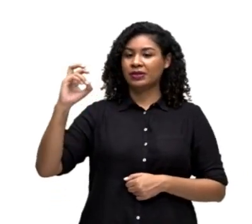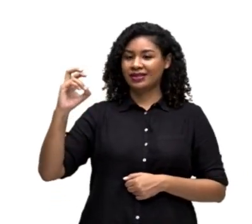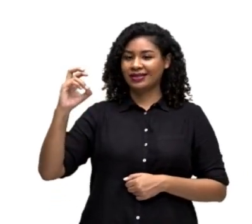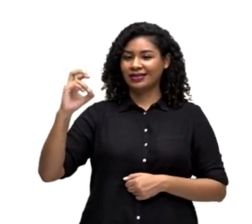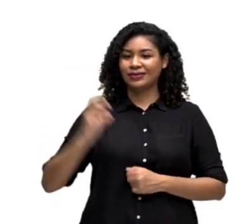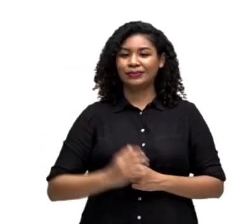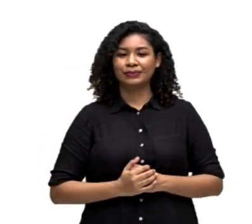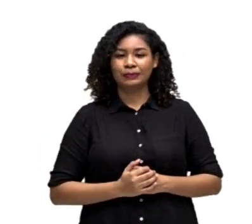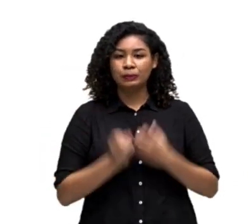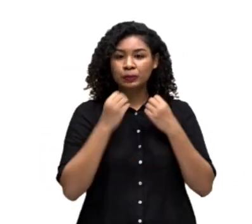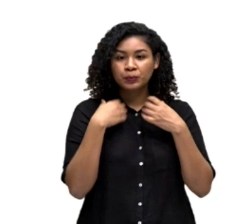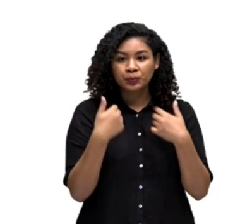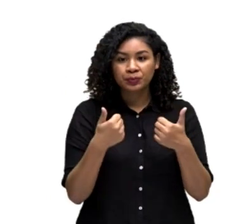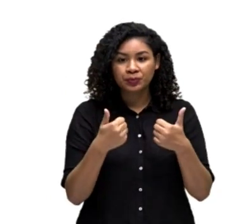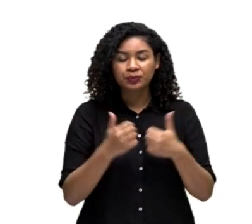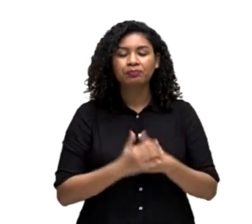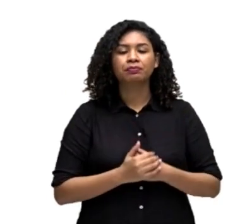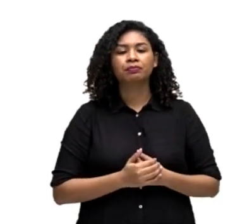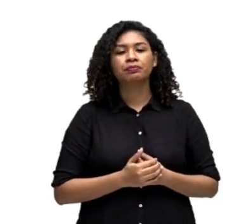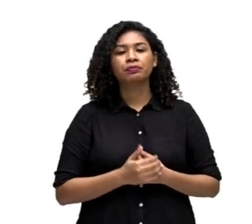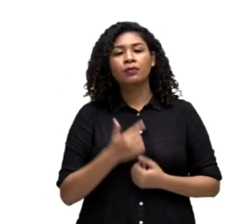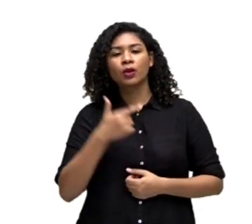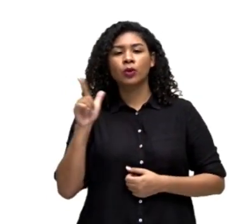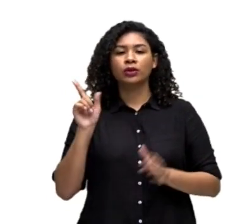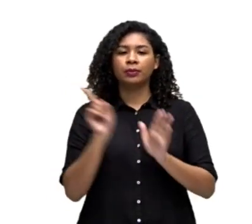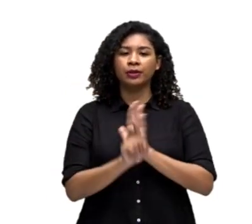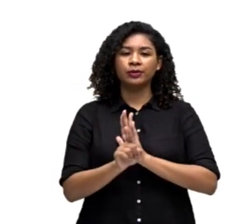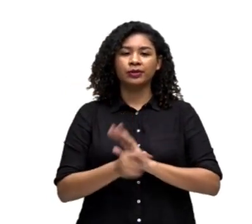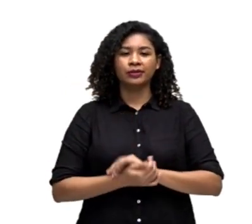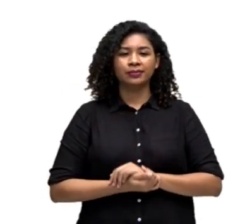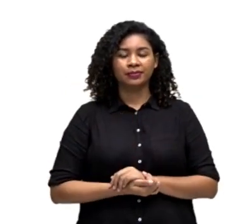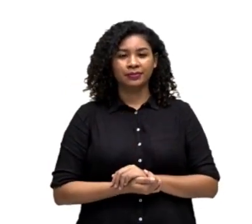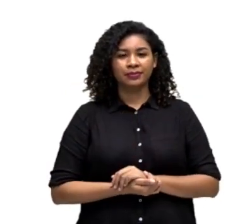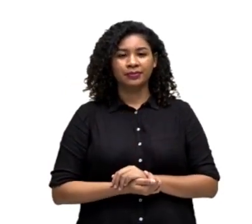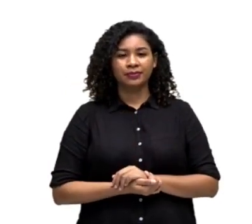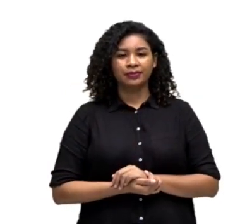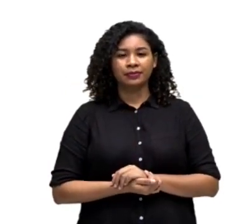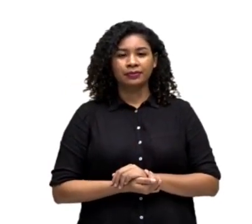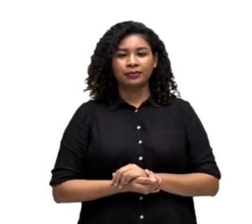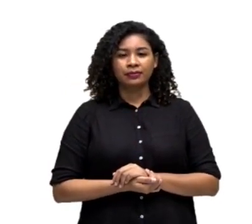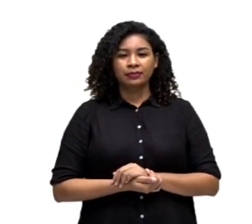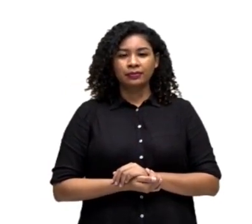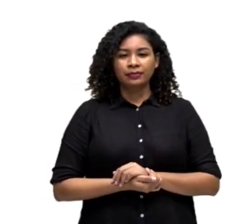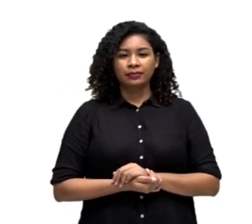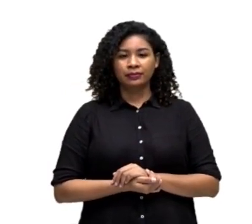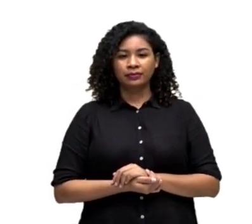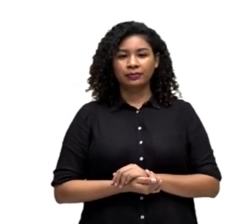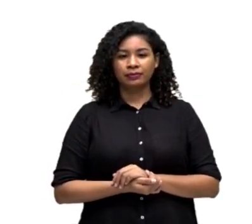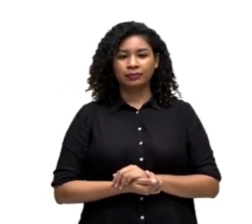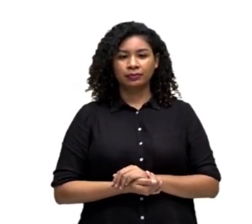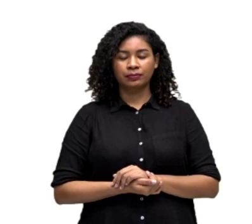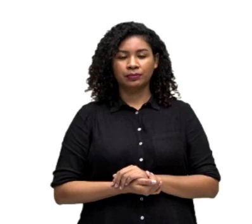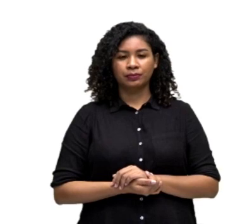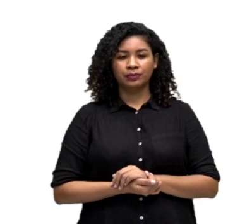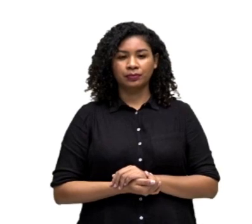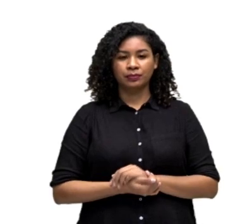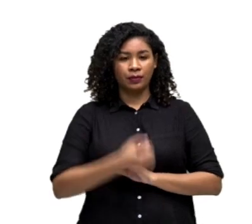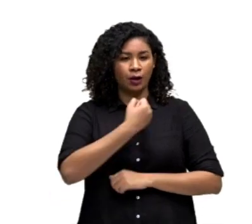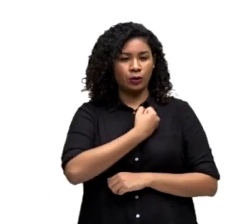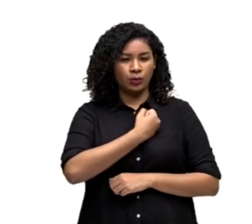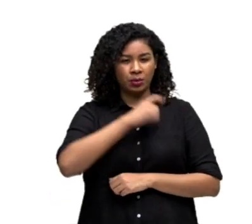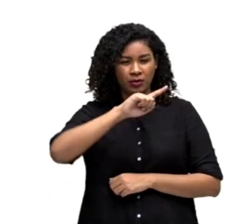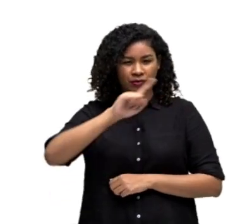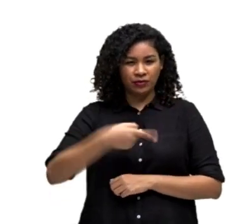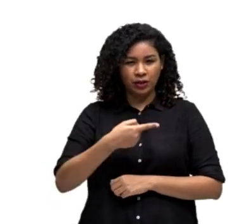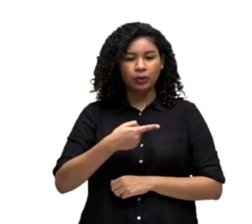0,005. Tranquilo? Próxima questão, então, vamos lá. Escreva os números decimais a seguir em